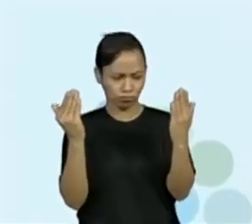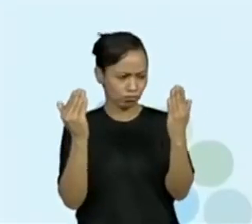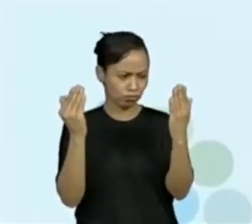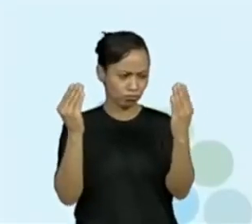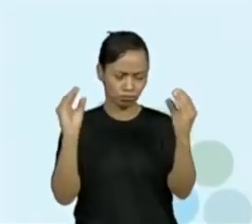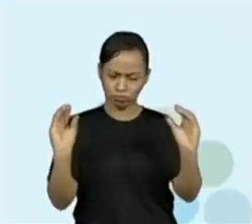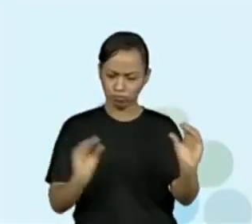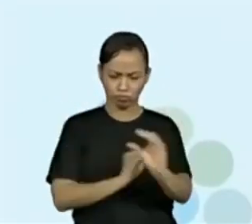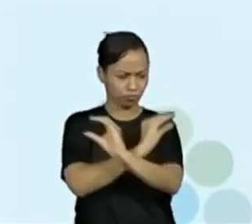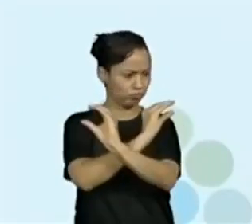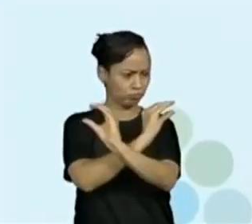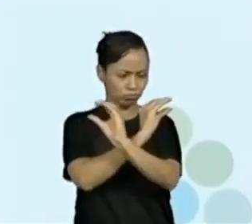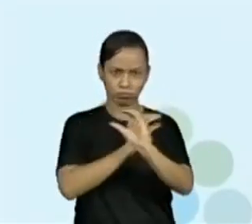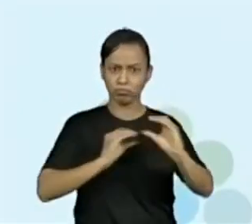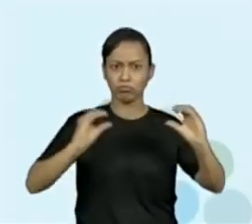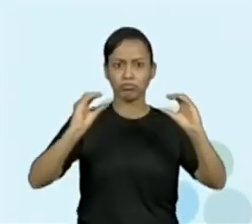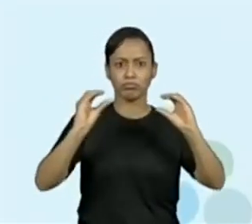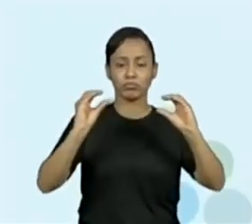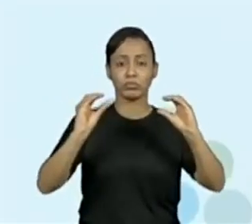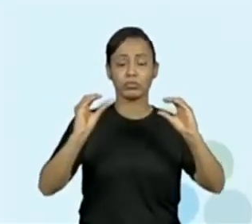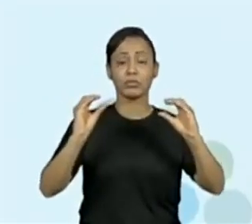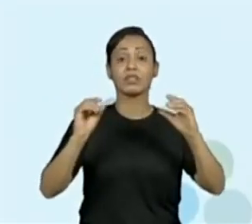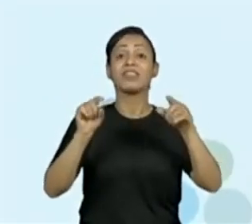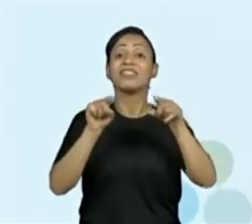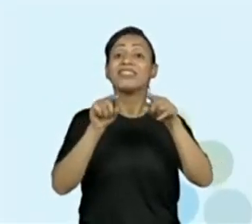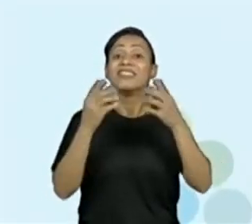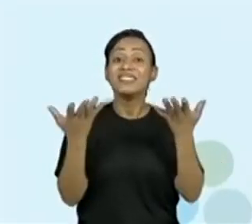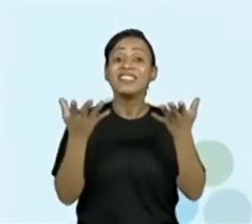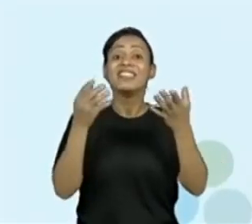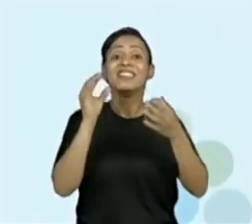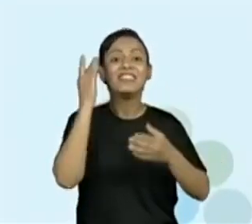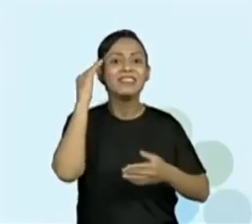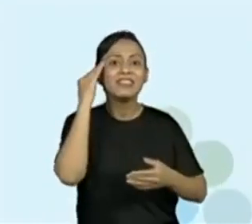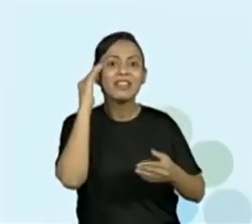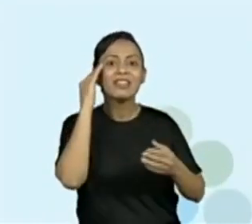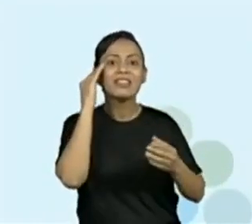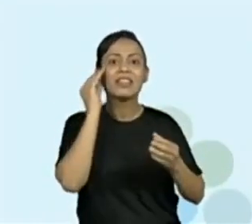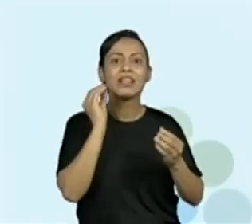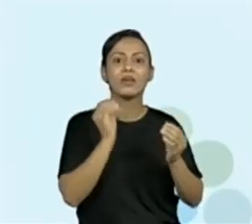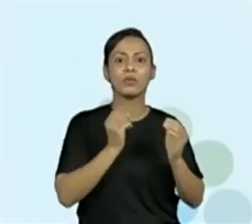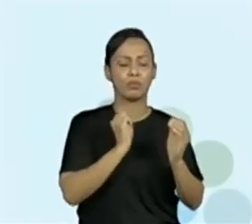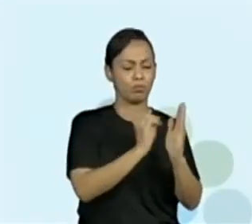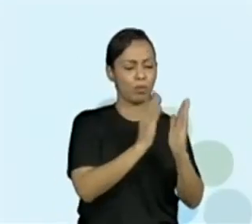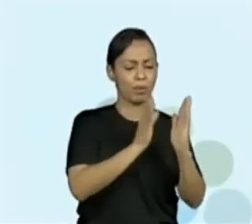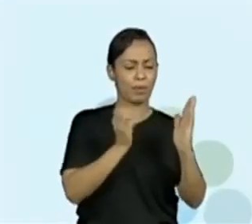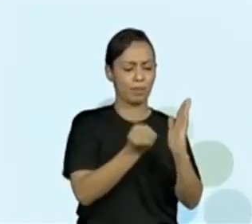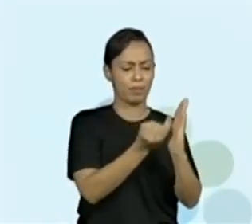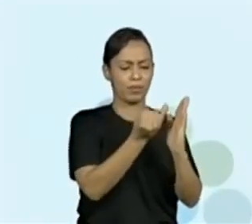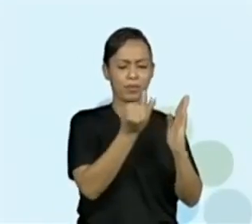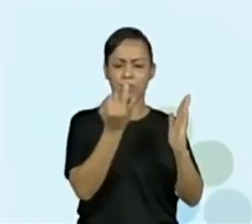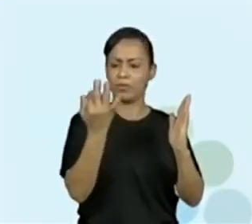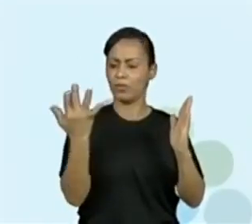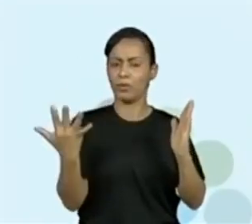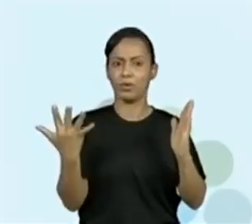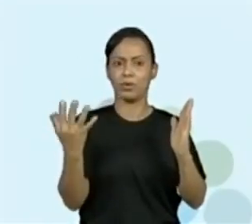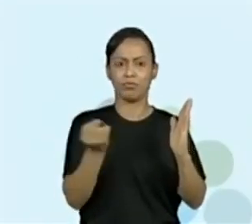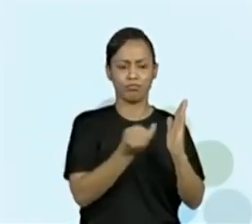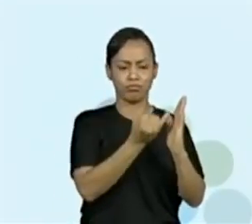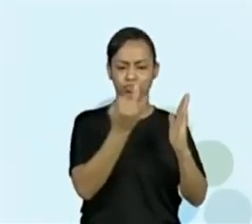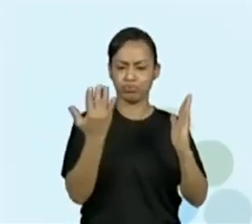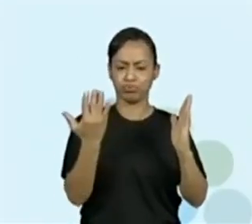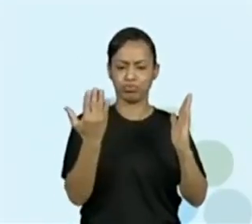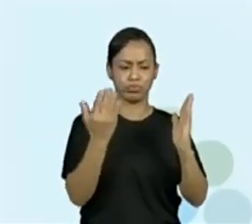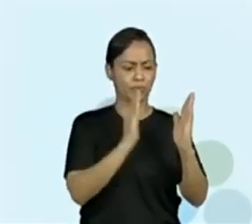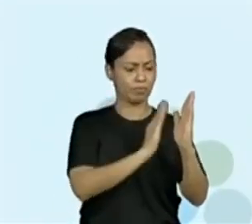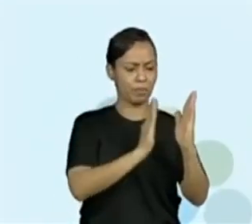até a ordem das centenas, pela compreensão de características do sistema de numeração decimal, o valor